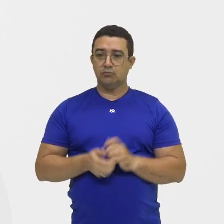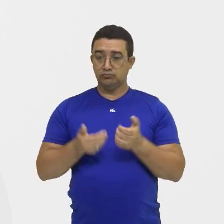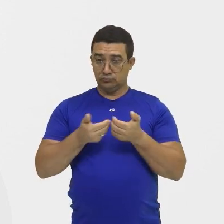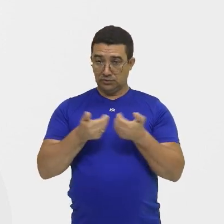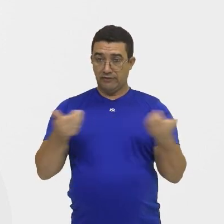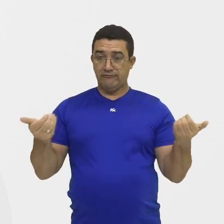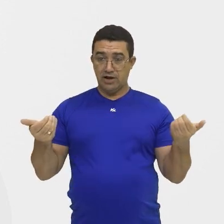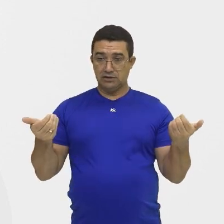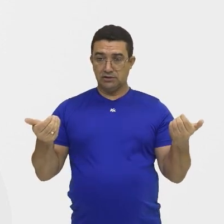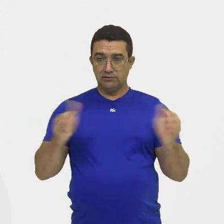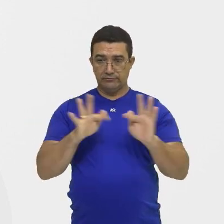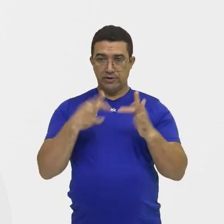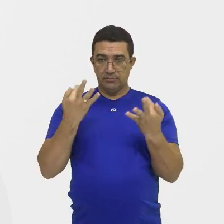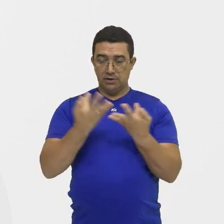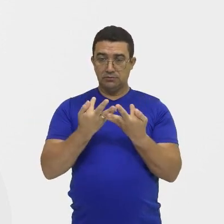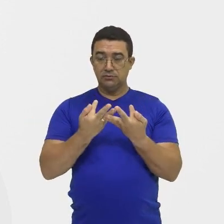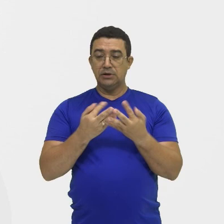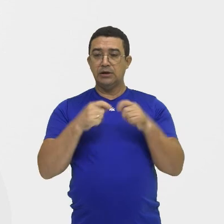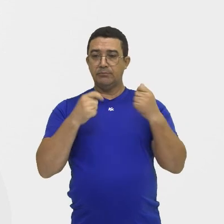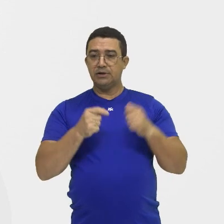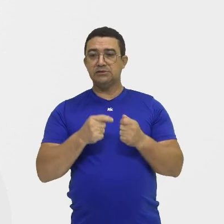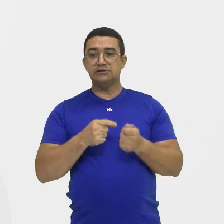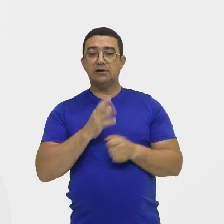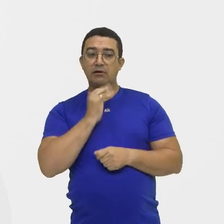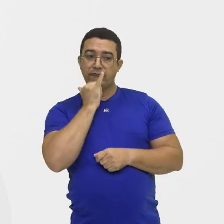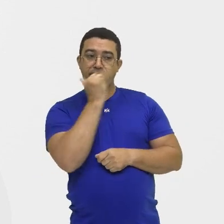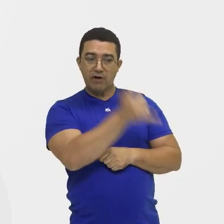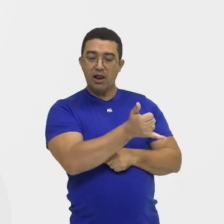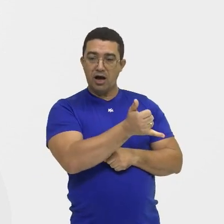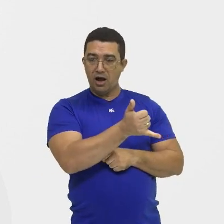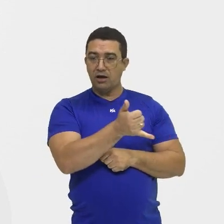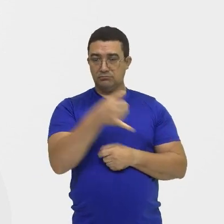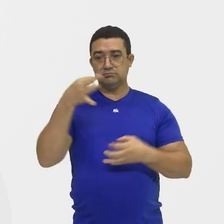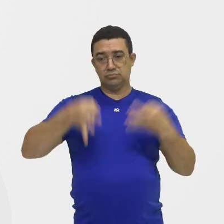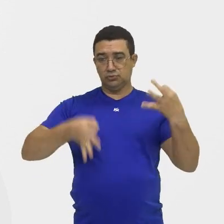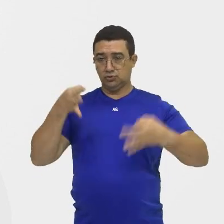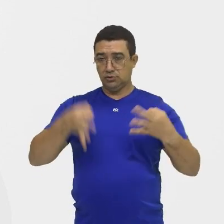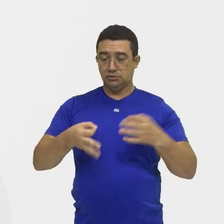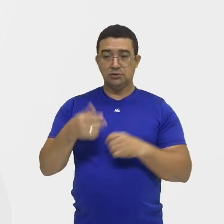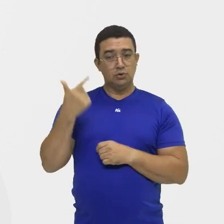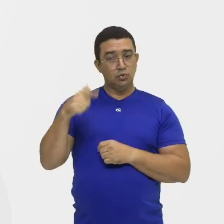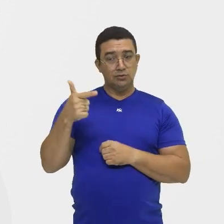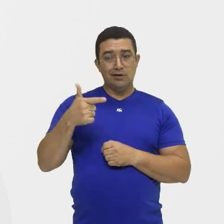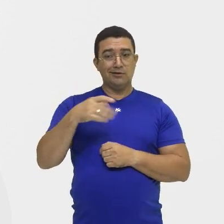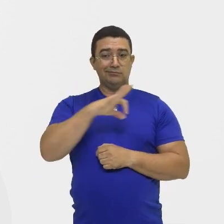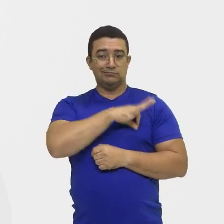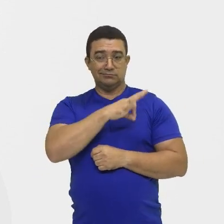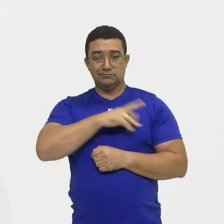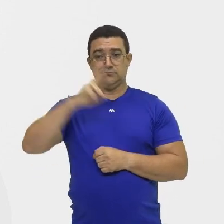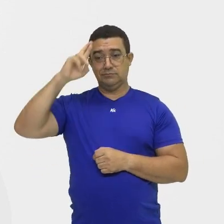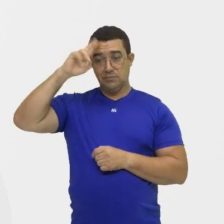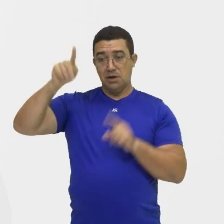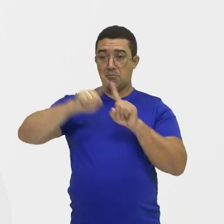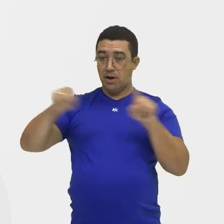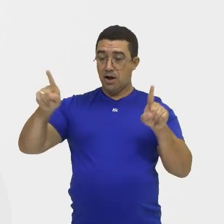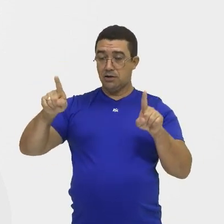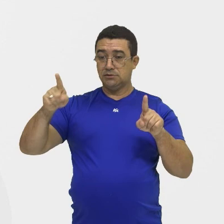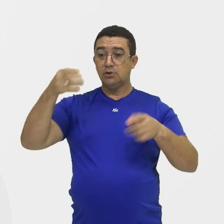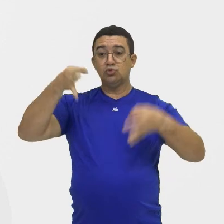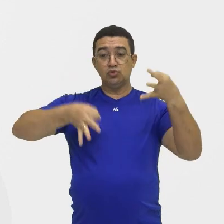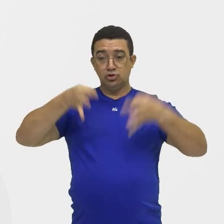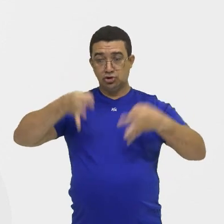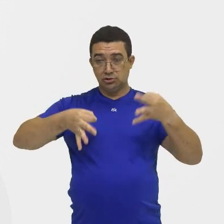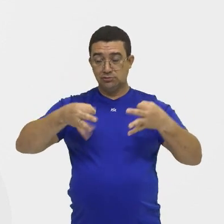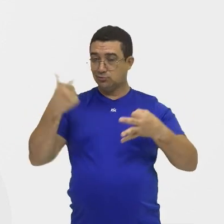ser comunicado ao juiz em até 24 horas, ou seja, não tem delegado, não tem juiz lá, mas o policial foi lá e afastou. O que